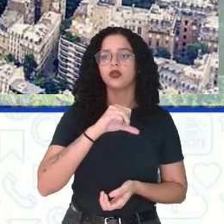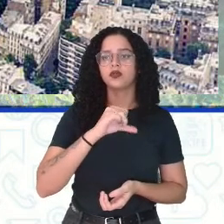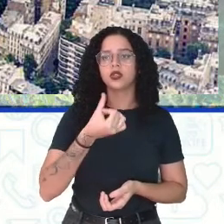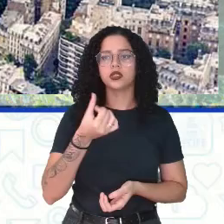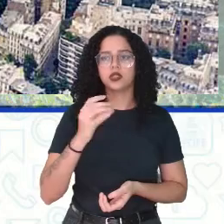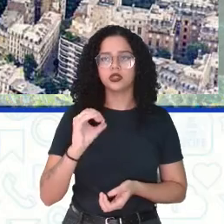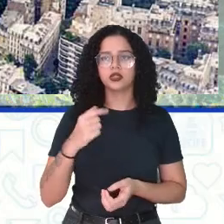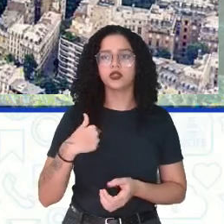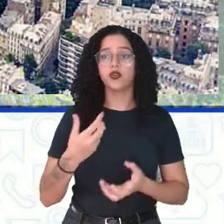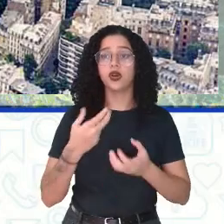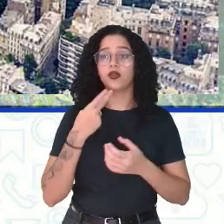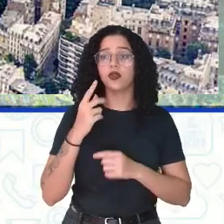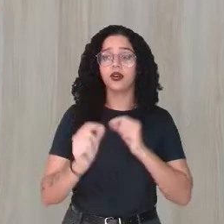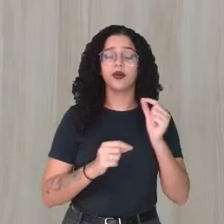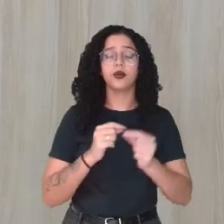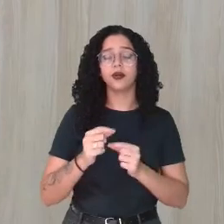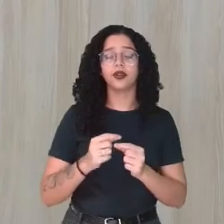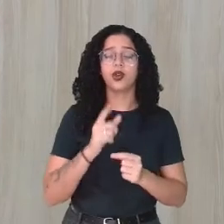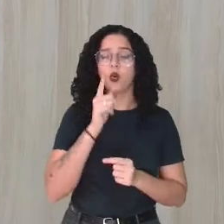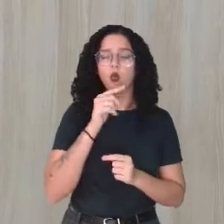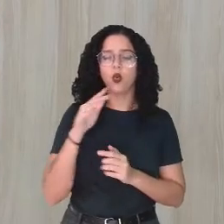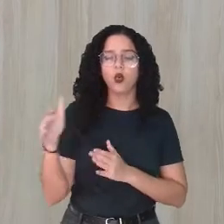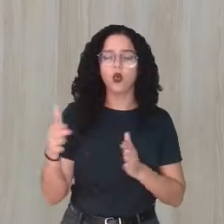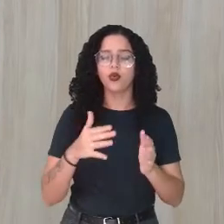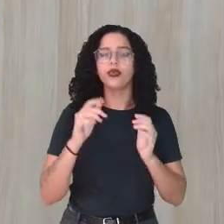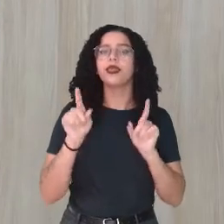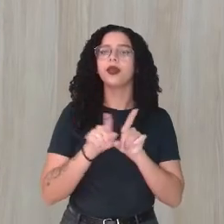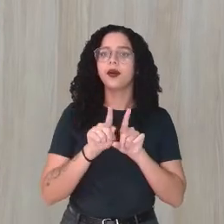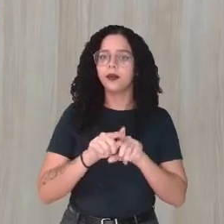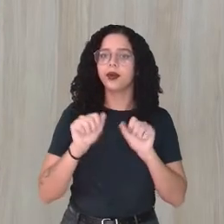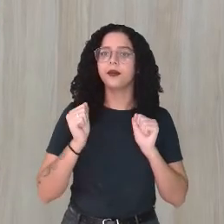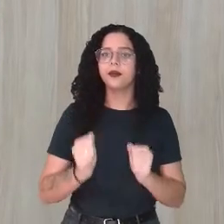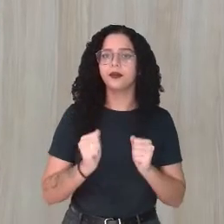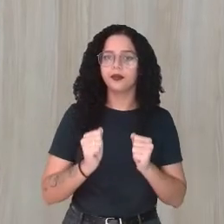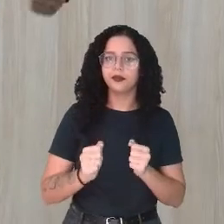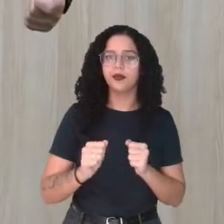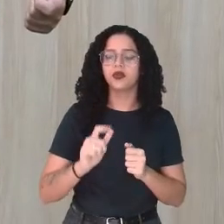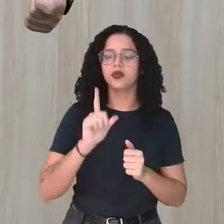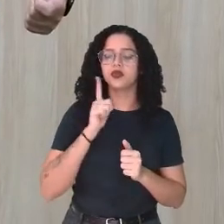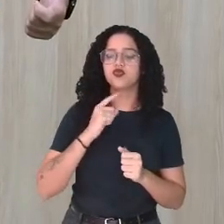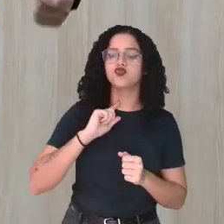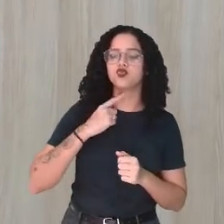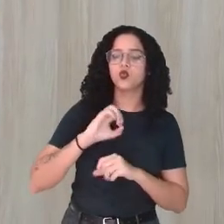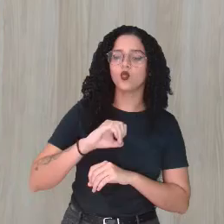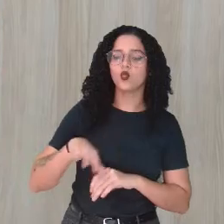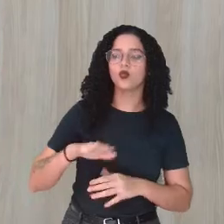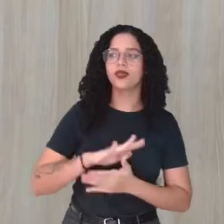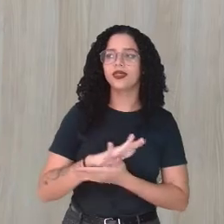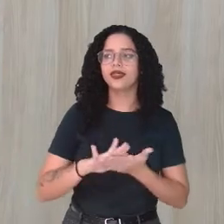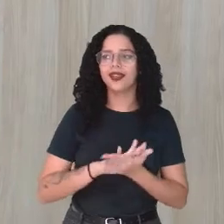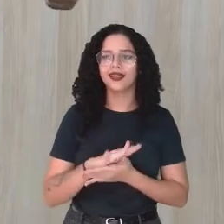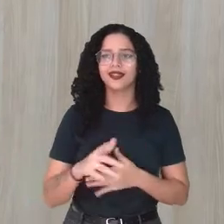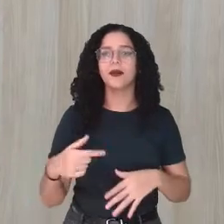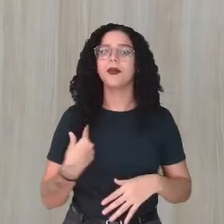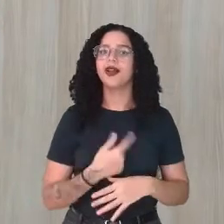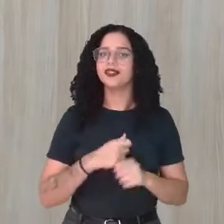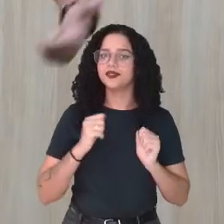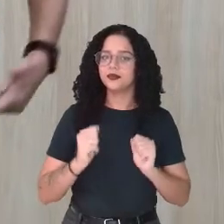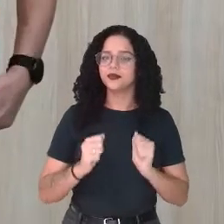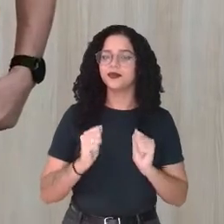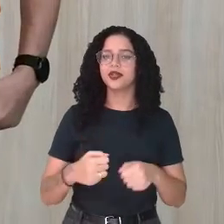1960. O que eu quero dizer com isso? Que o rio Capibaribe também pode ser despoluído, né? Então é preciso que a gente faça um trabalho